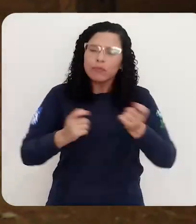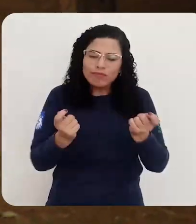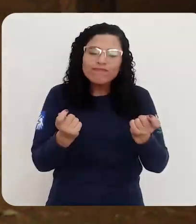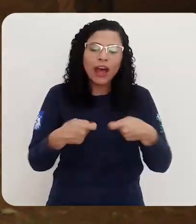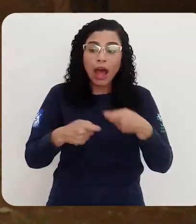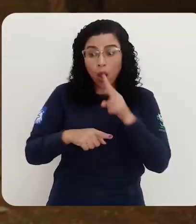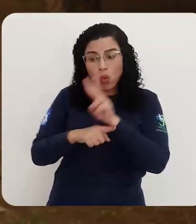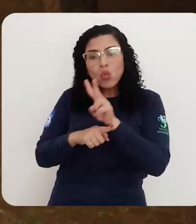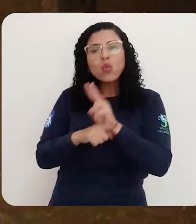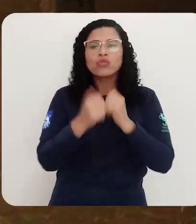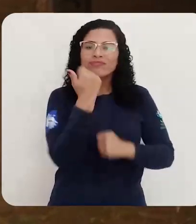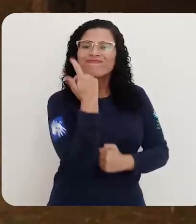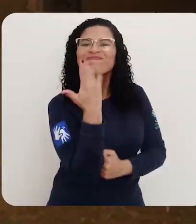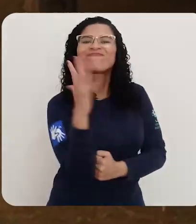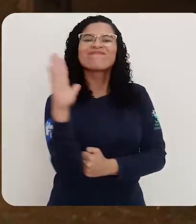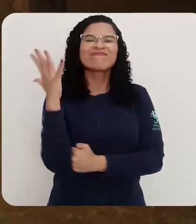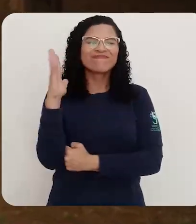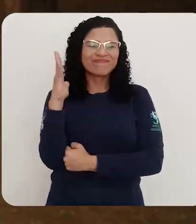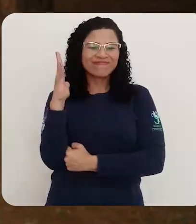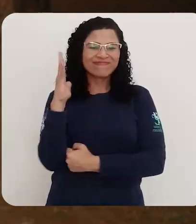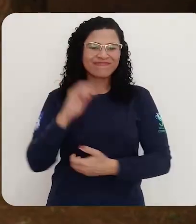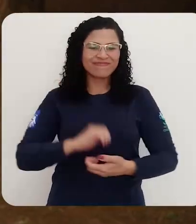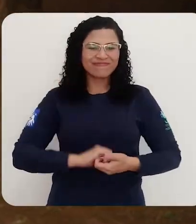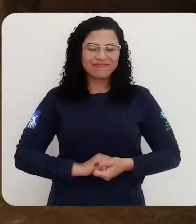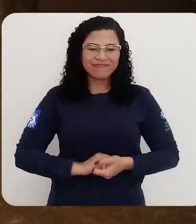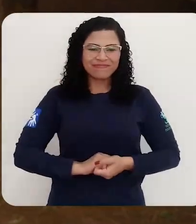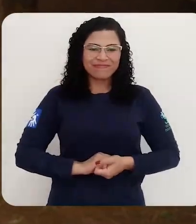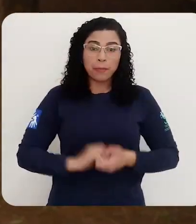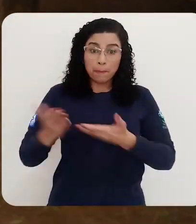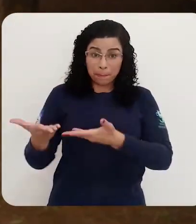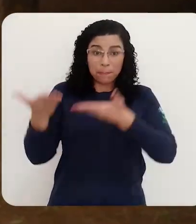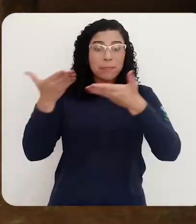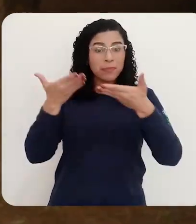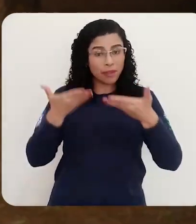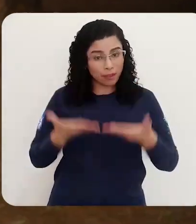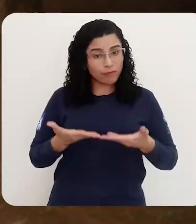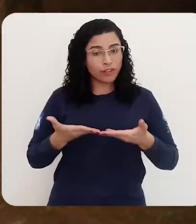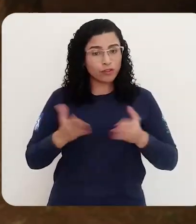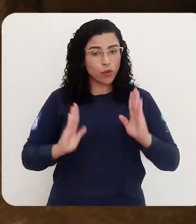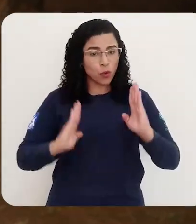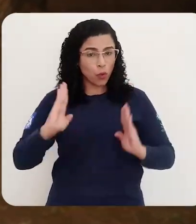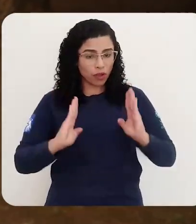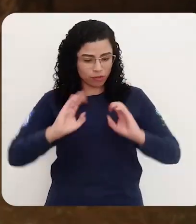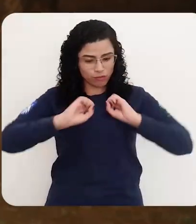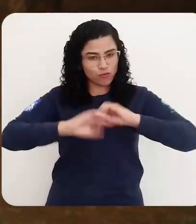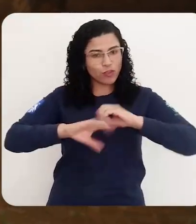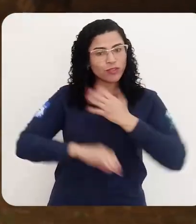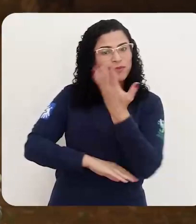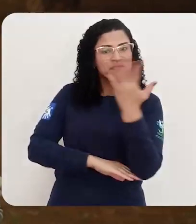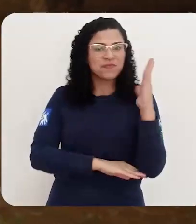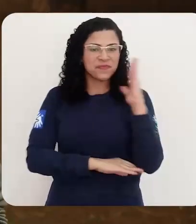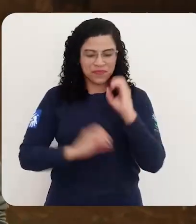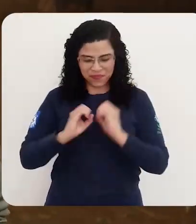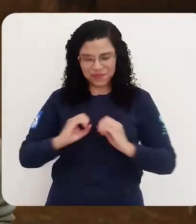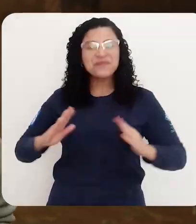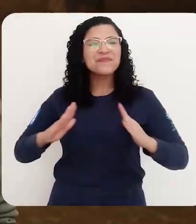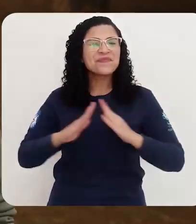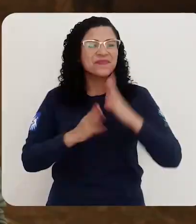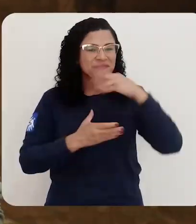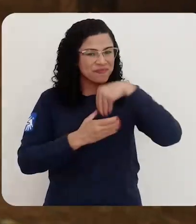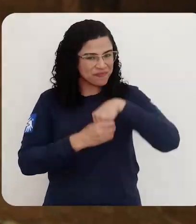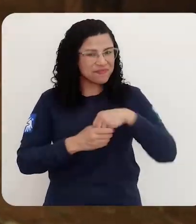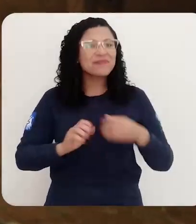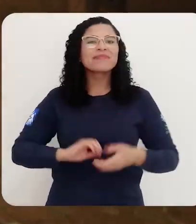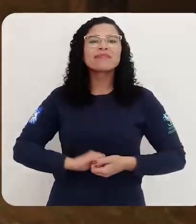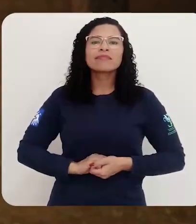Ainda há tempo. Cuide bem da natureza. Sejam bem-vindos e bem-vindas ao quadro de Educação Ambiental do